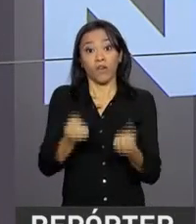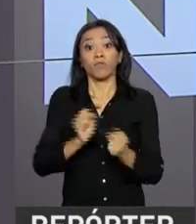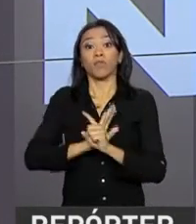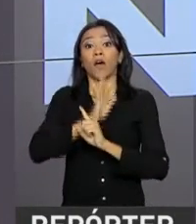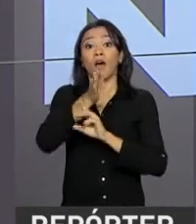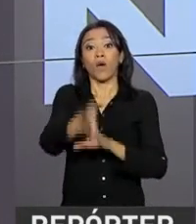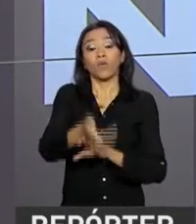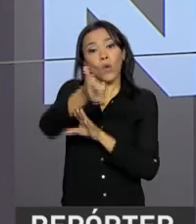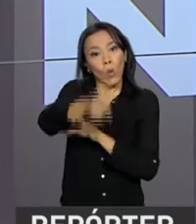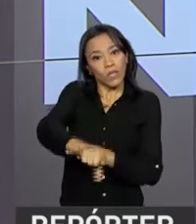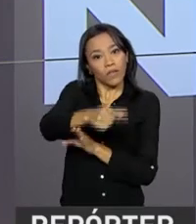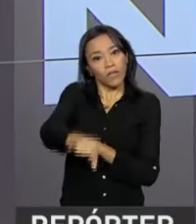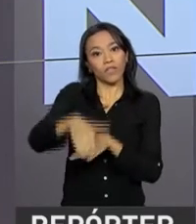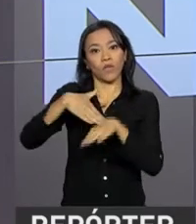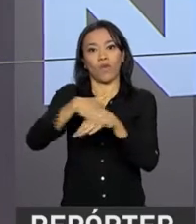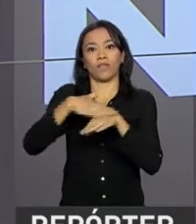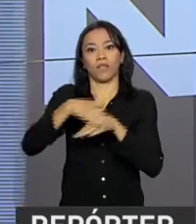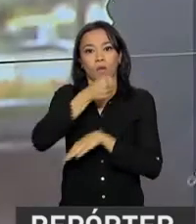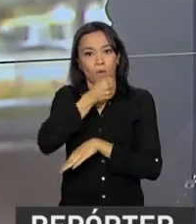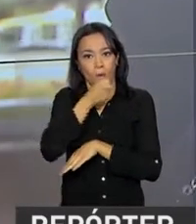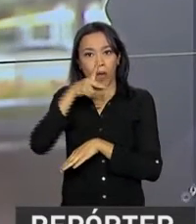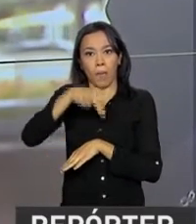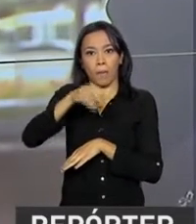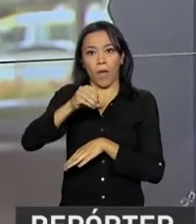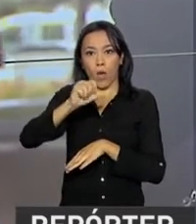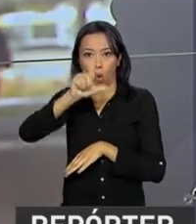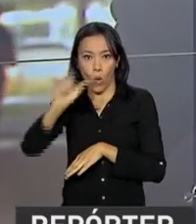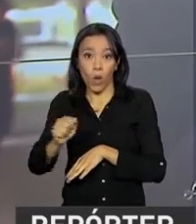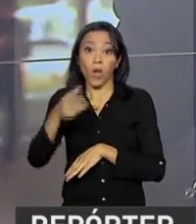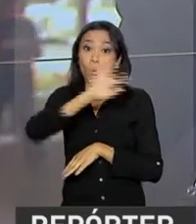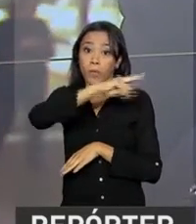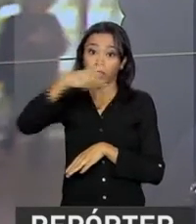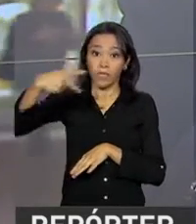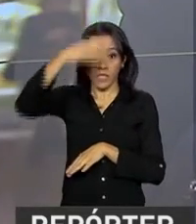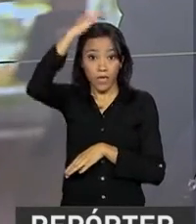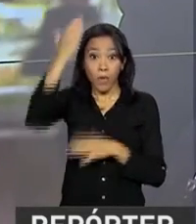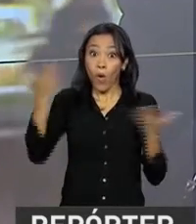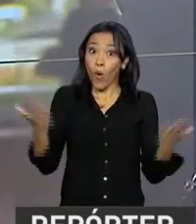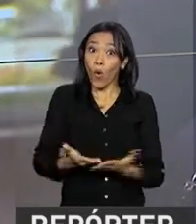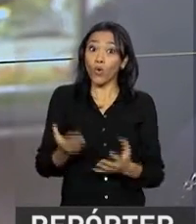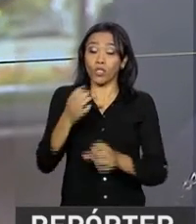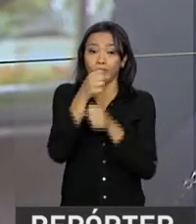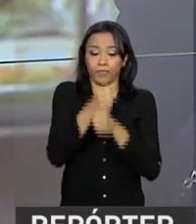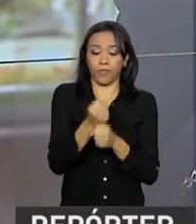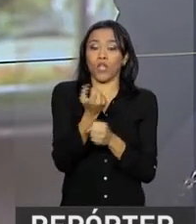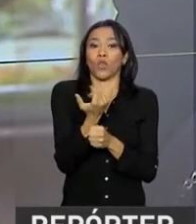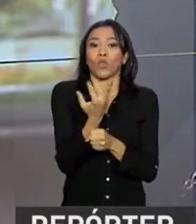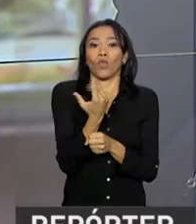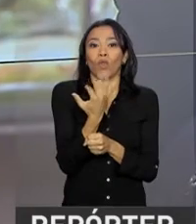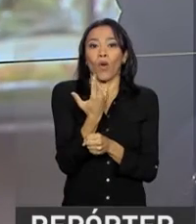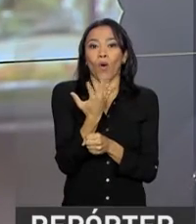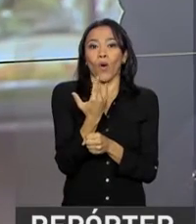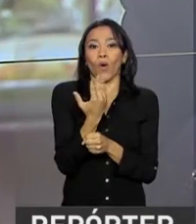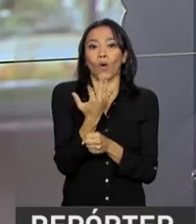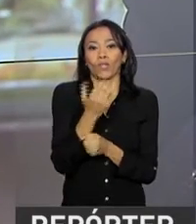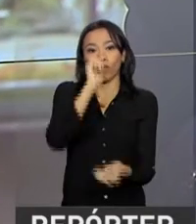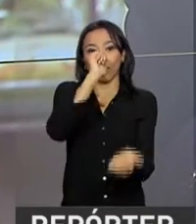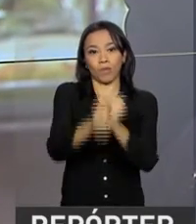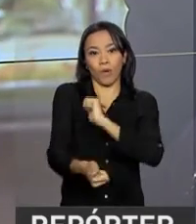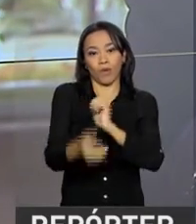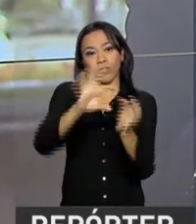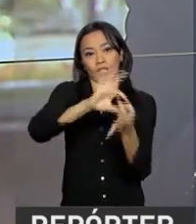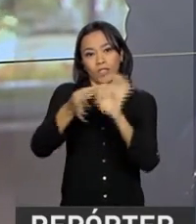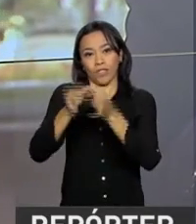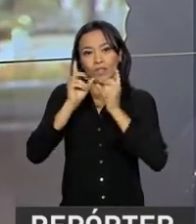voltar a conversar com Paola De Orte, porque o presidente em exercício vai receber hoje a tocha paralímpica. Paola, que horas